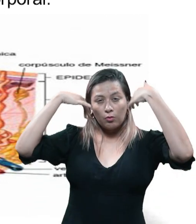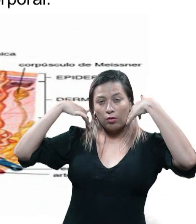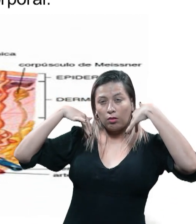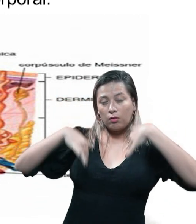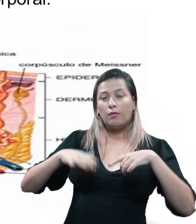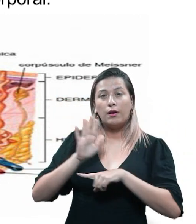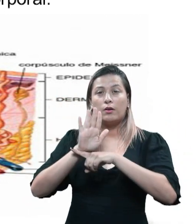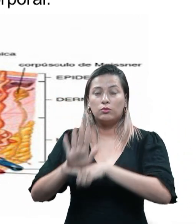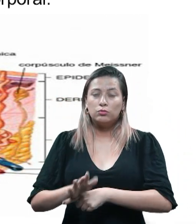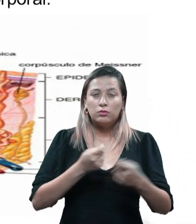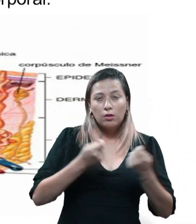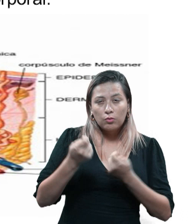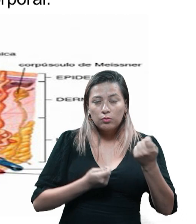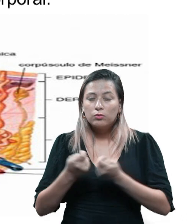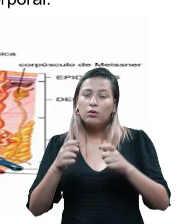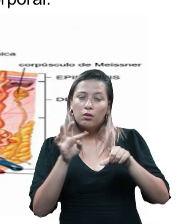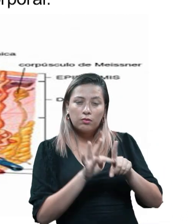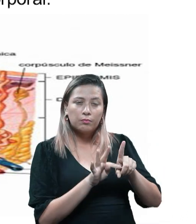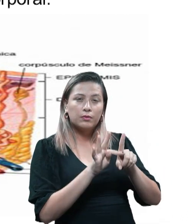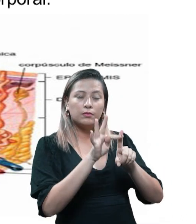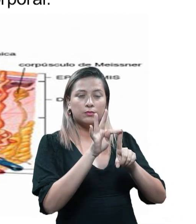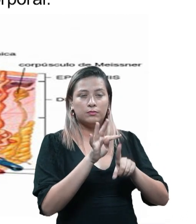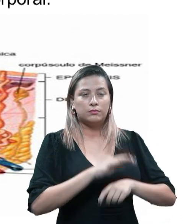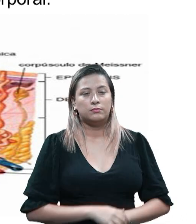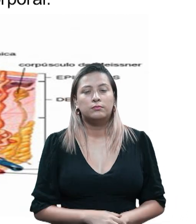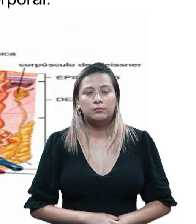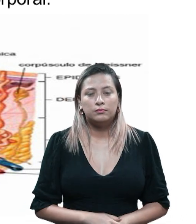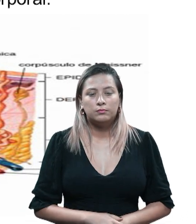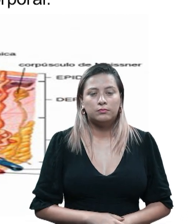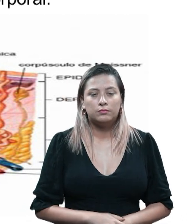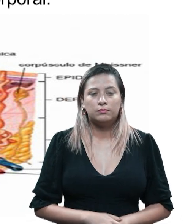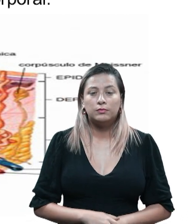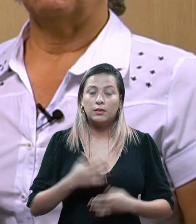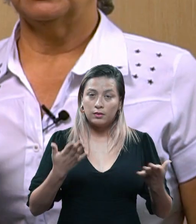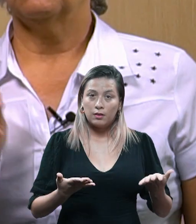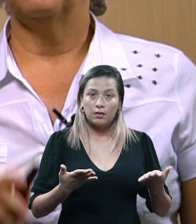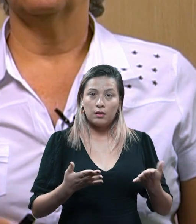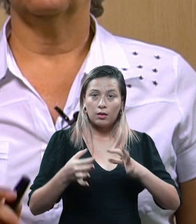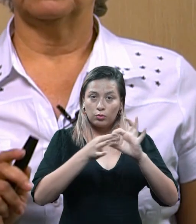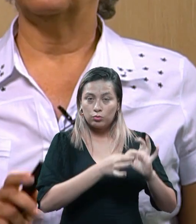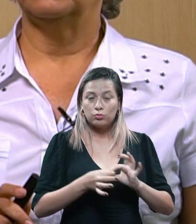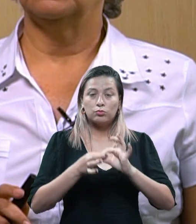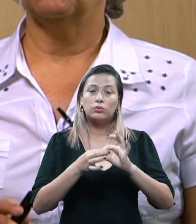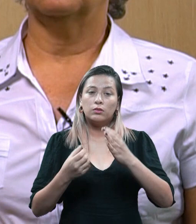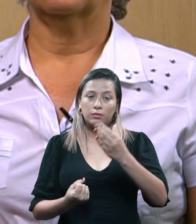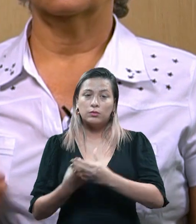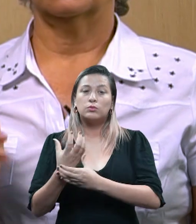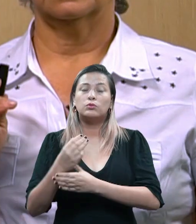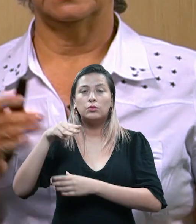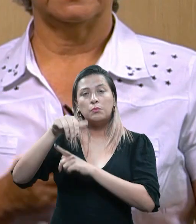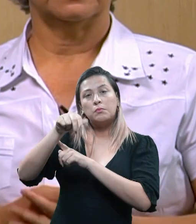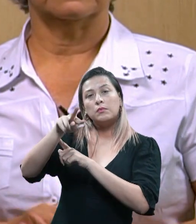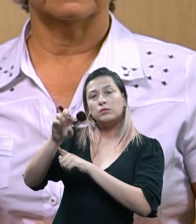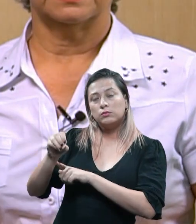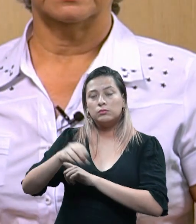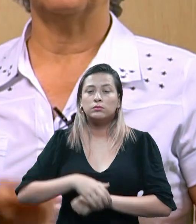a controlar a temperatura. Elas juntas vão formar o manto hidrolipídico. Veja o vídeo número 5,